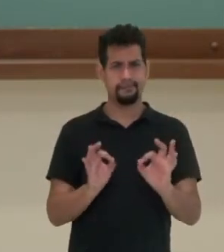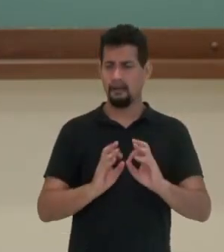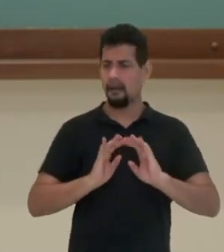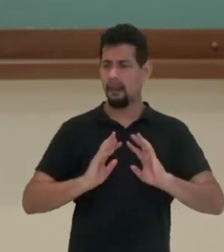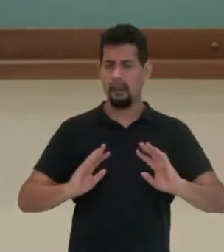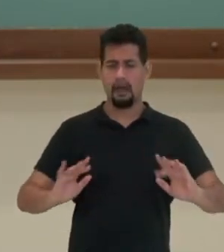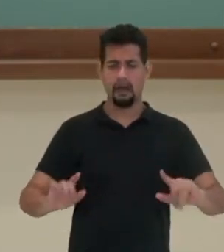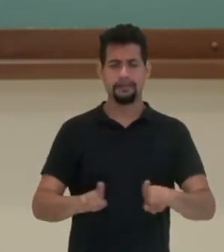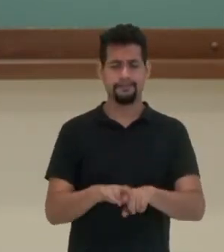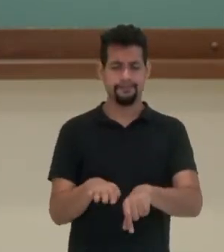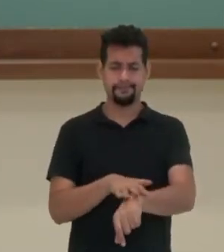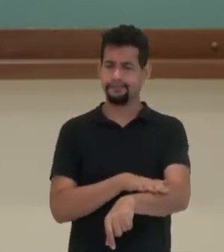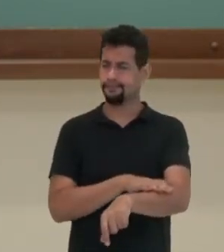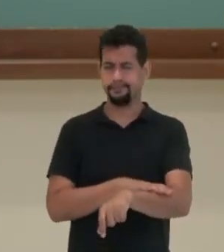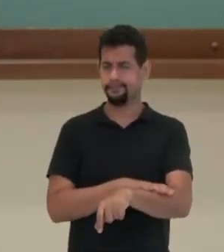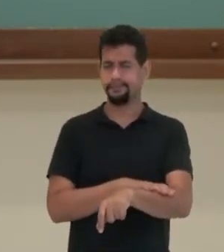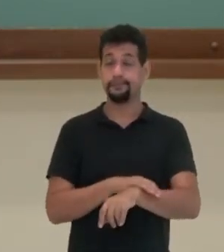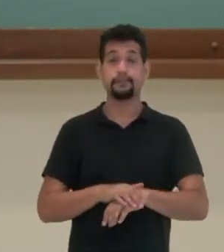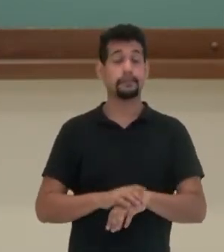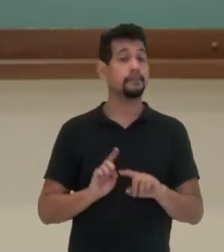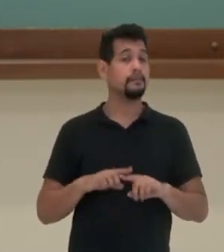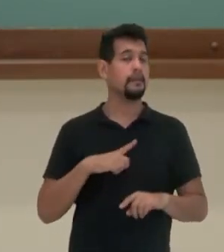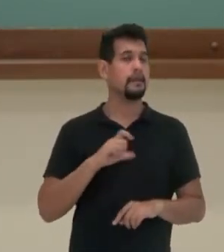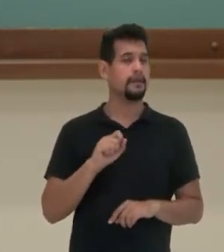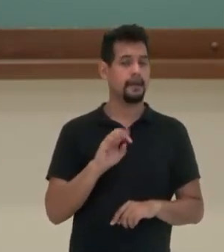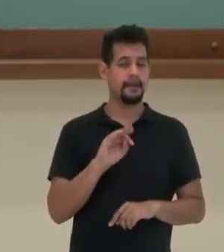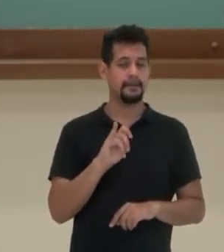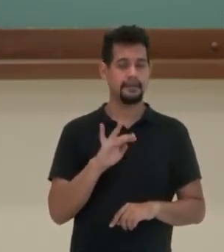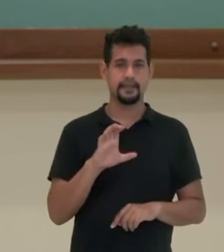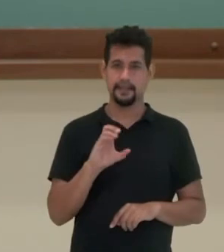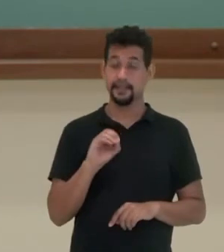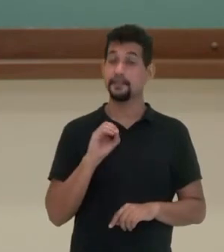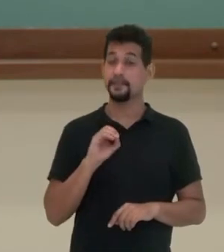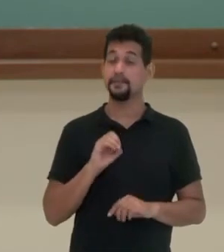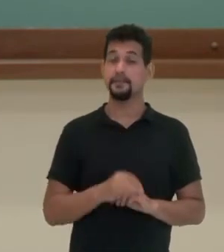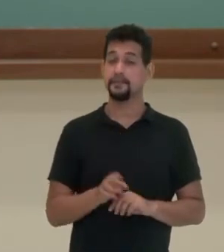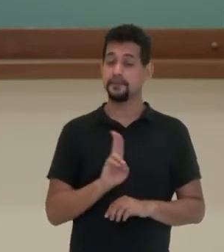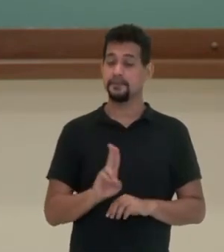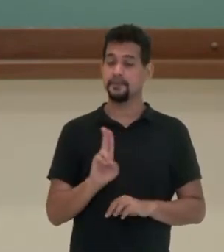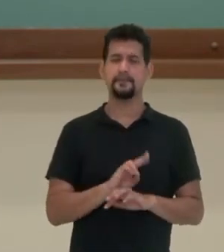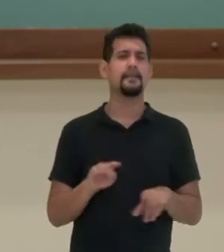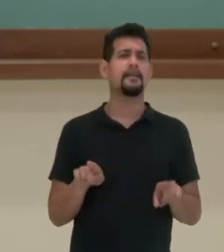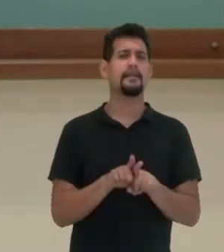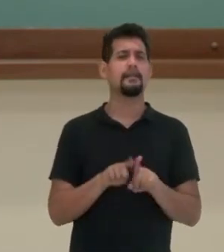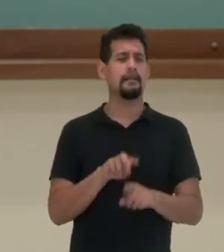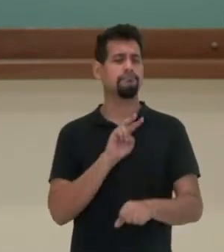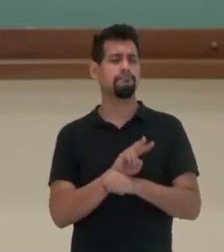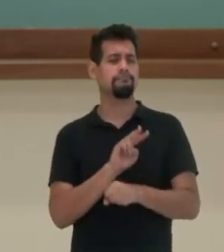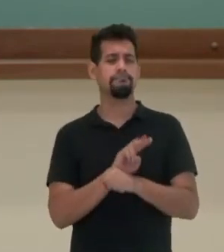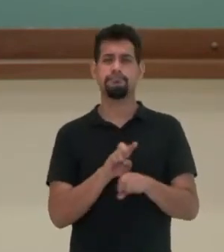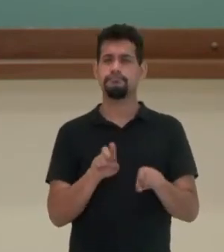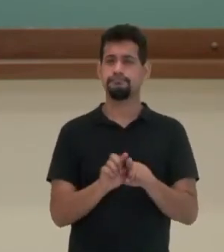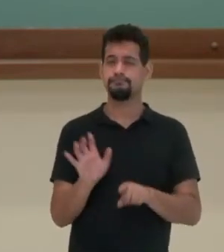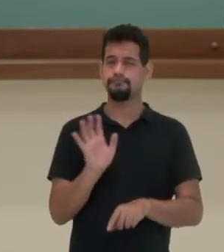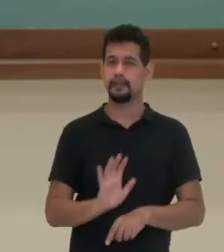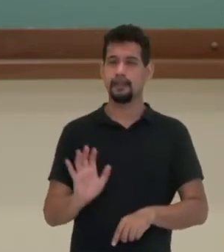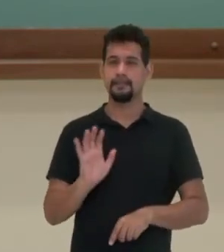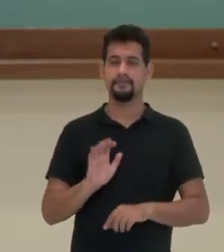Espalhando na pele, não teria lógica. Então, ele tem esse tecido de adesão e também de preenchimento desses